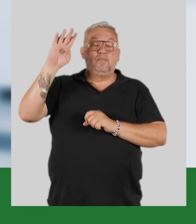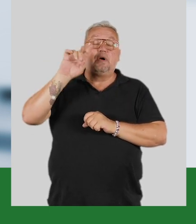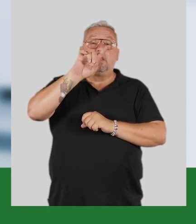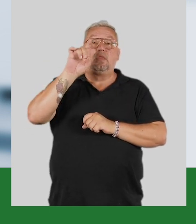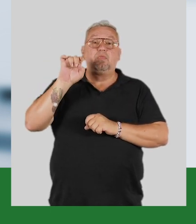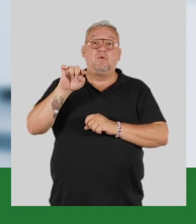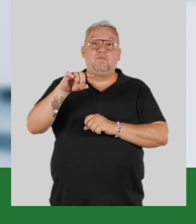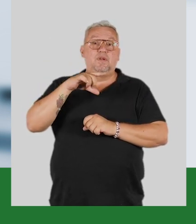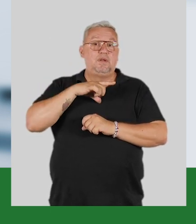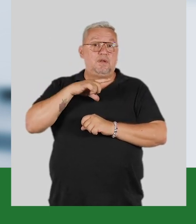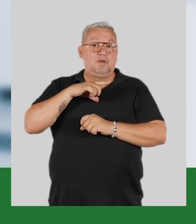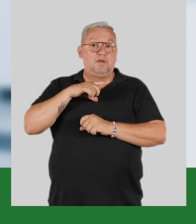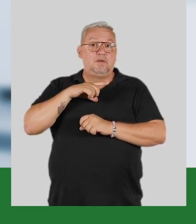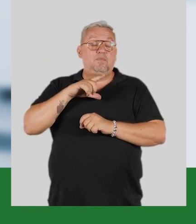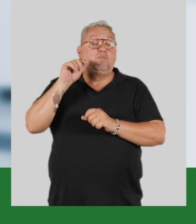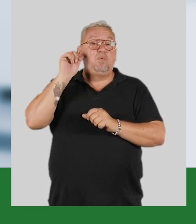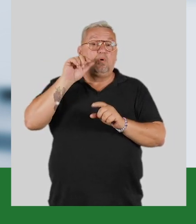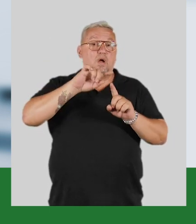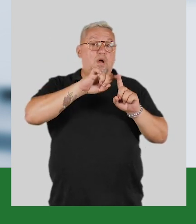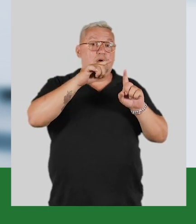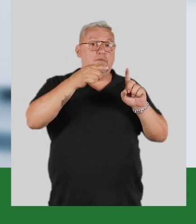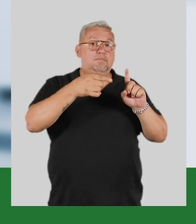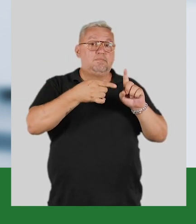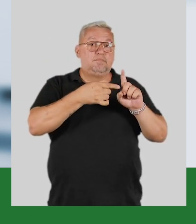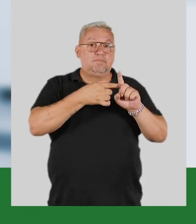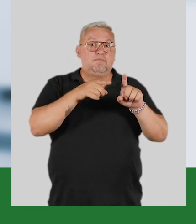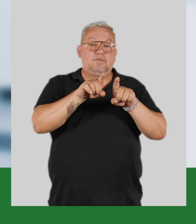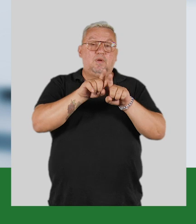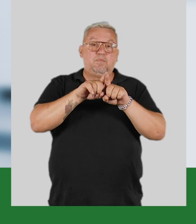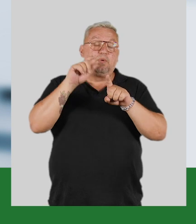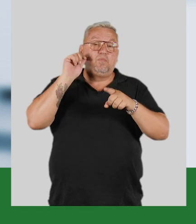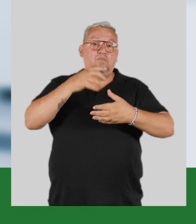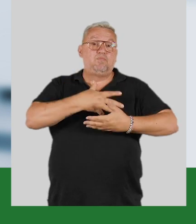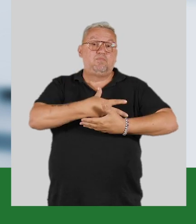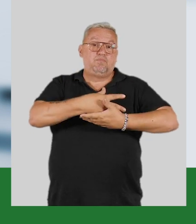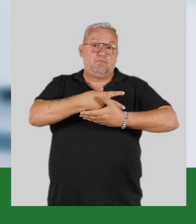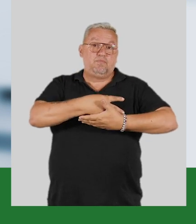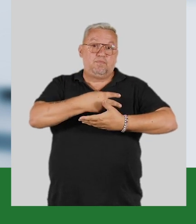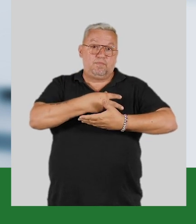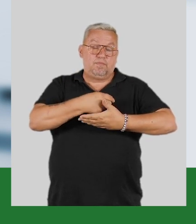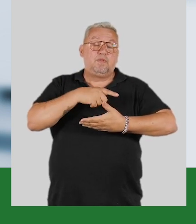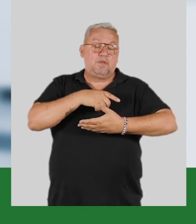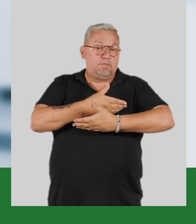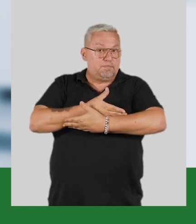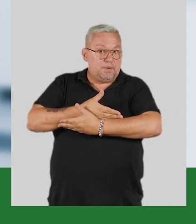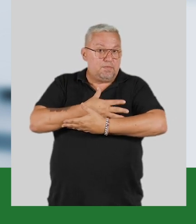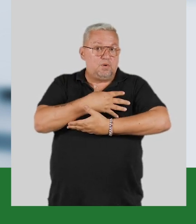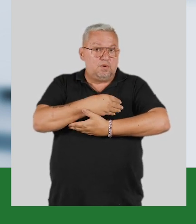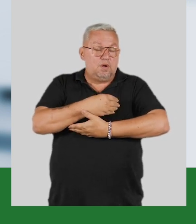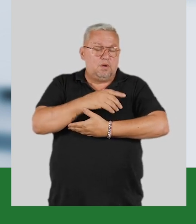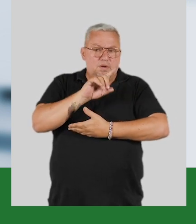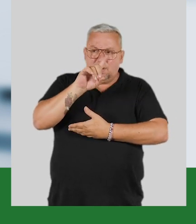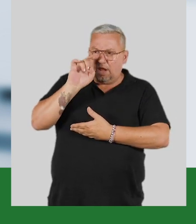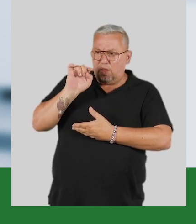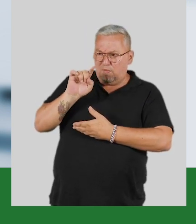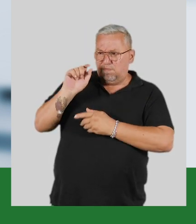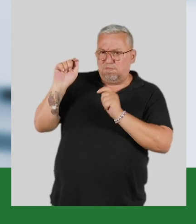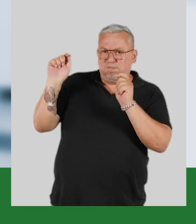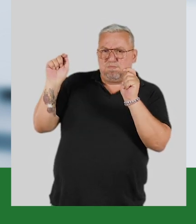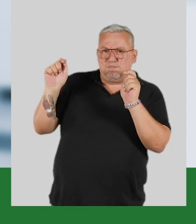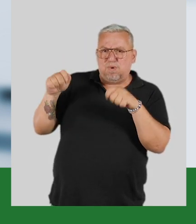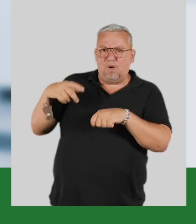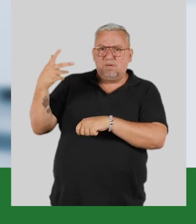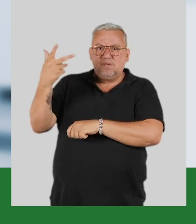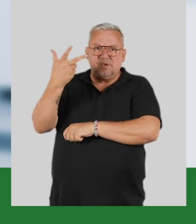dúvidas, nós temos as gestantes, as puérperas e lactantes, mulheres que estão amamentando. A dúvida é, essas mulheres